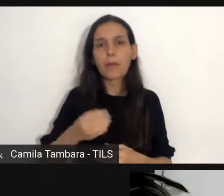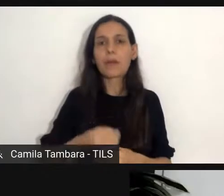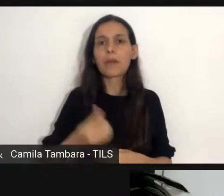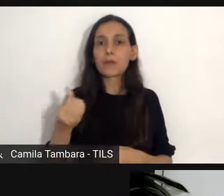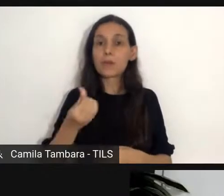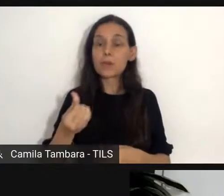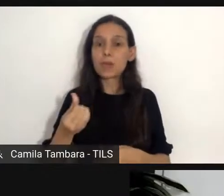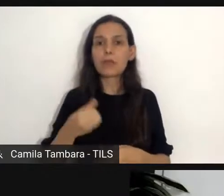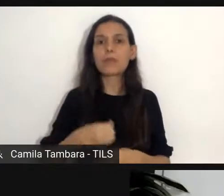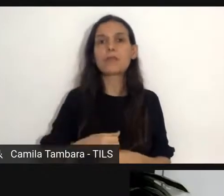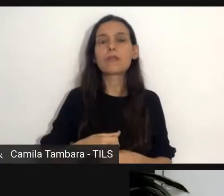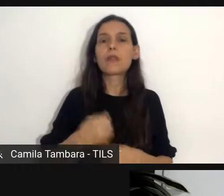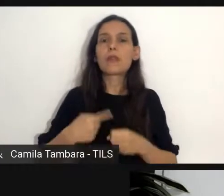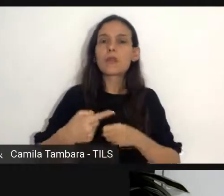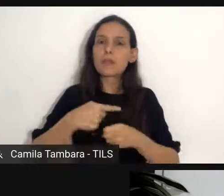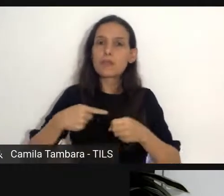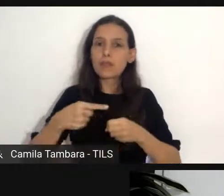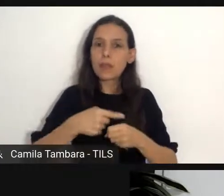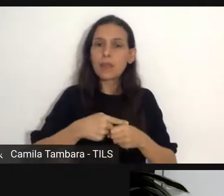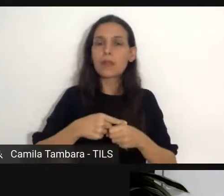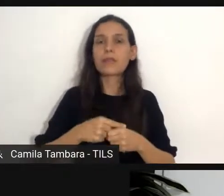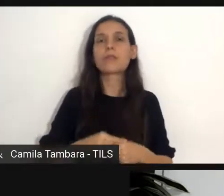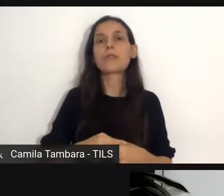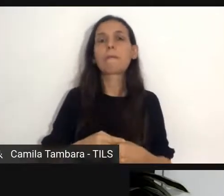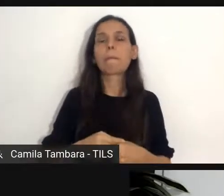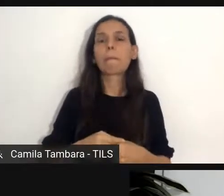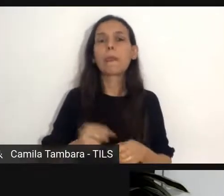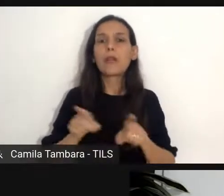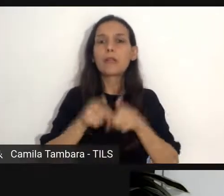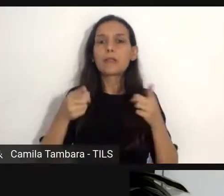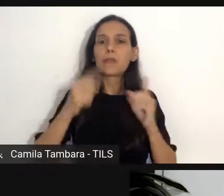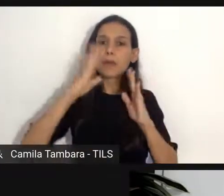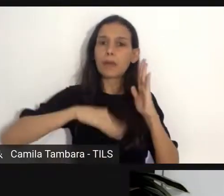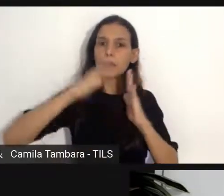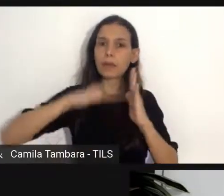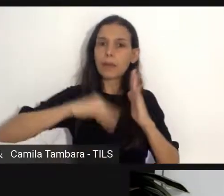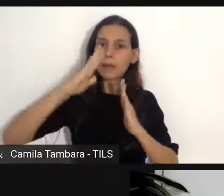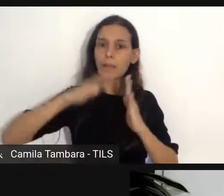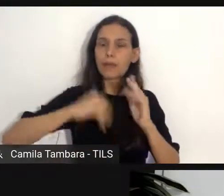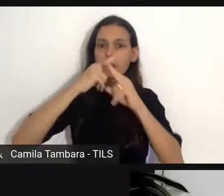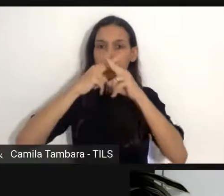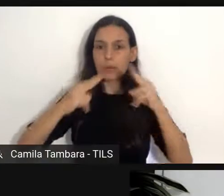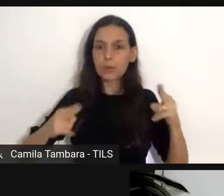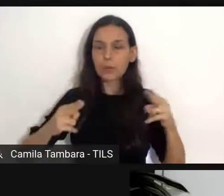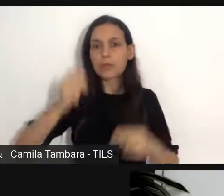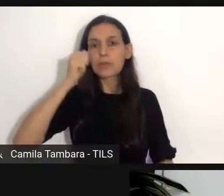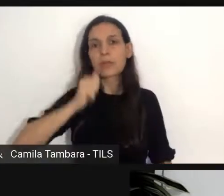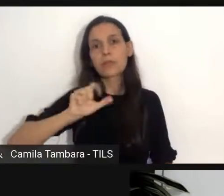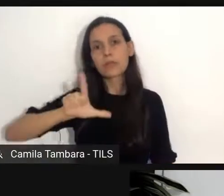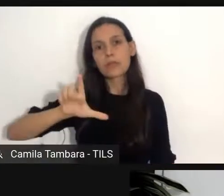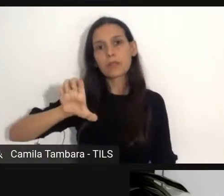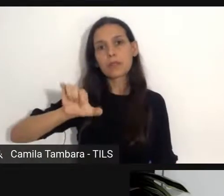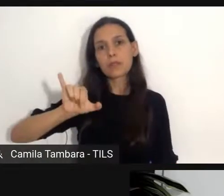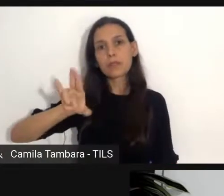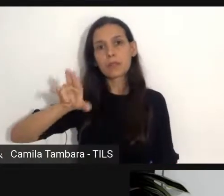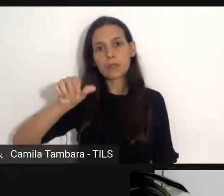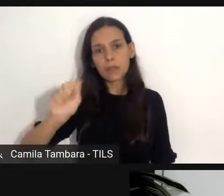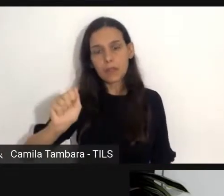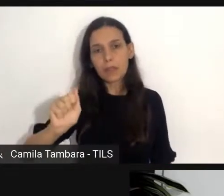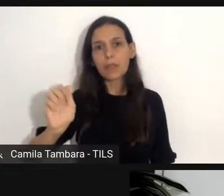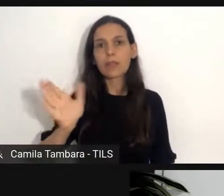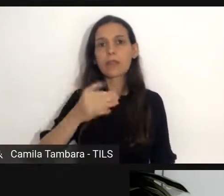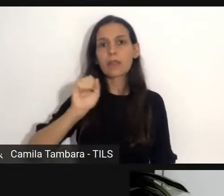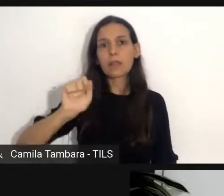A Linhares, que eu chamo Linhares linda demais. Quero saudar aqui a minha superintendente Leila, minha supervisora administrativa Lília,